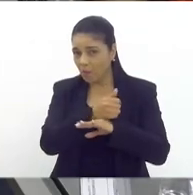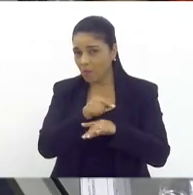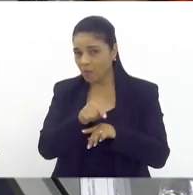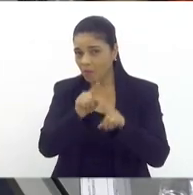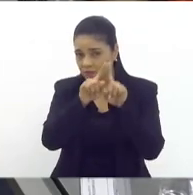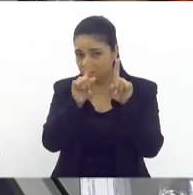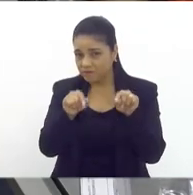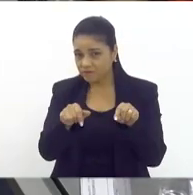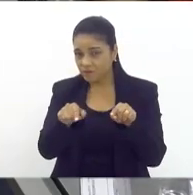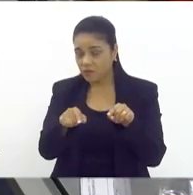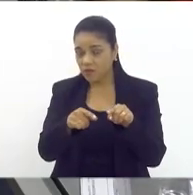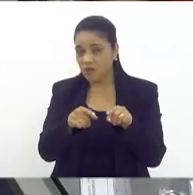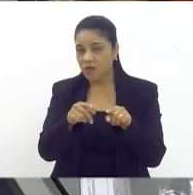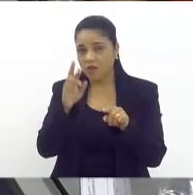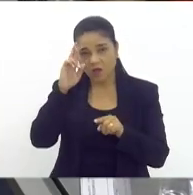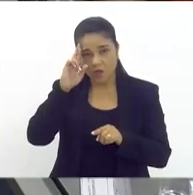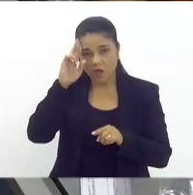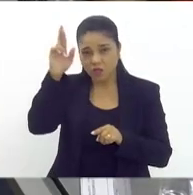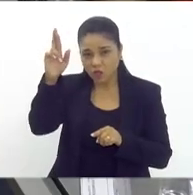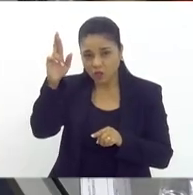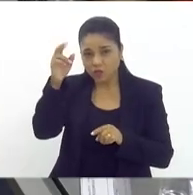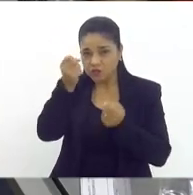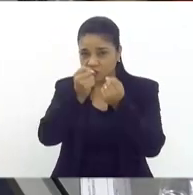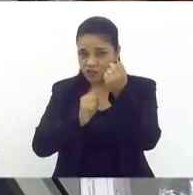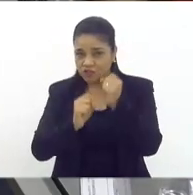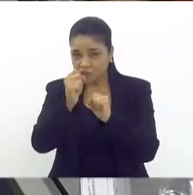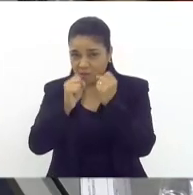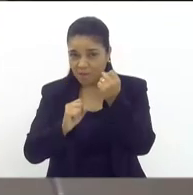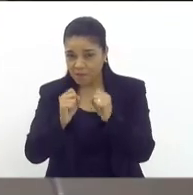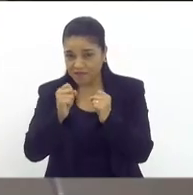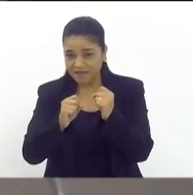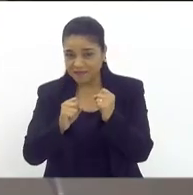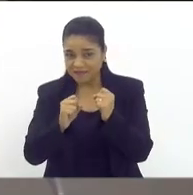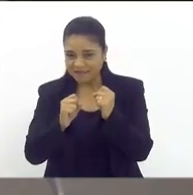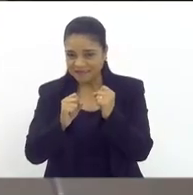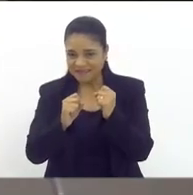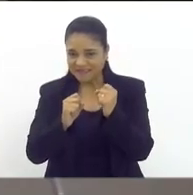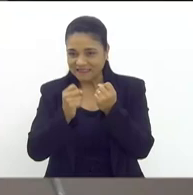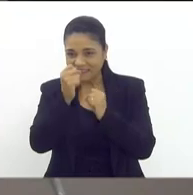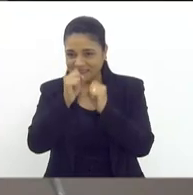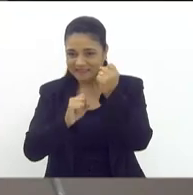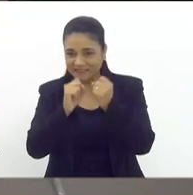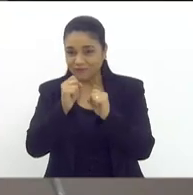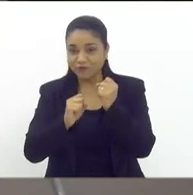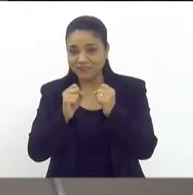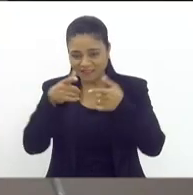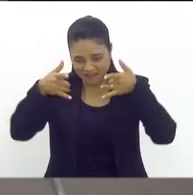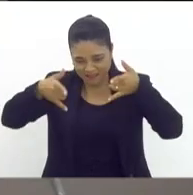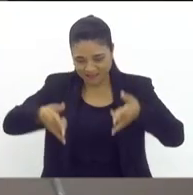uma empresa funerária Conselheiro você tem conhecimento disso